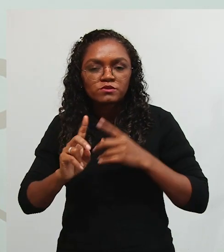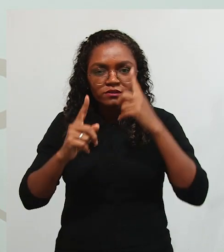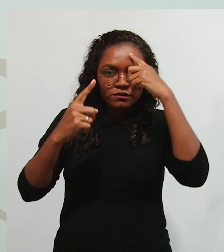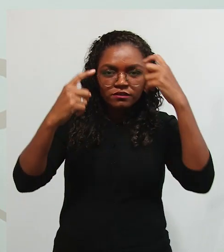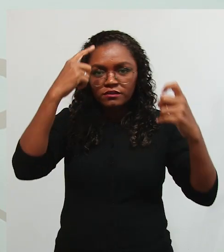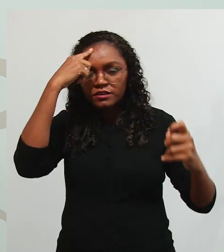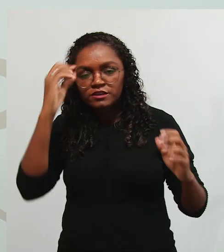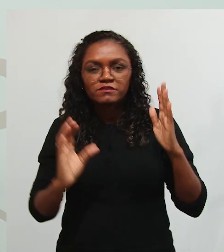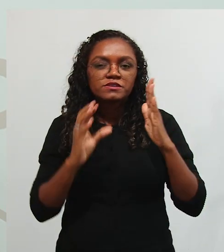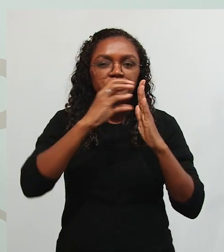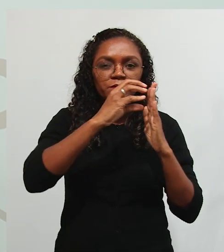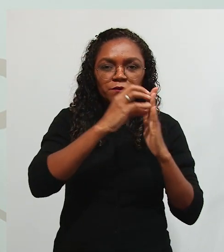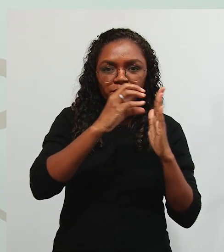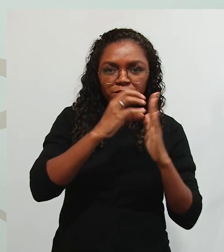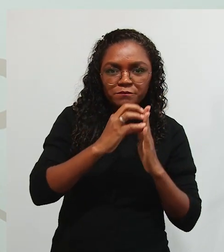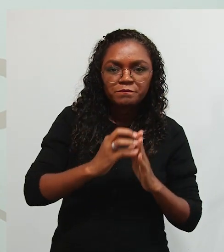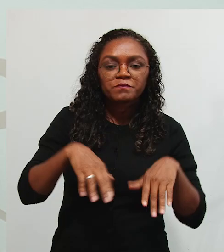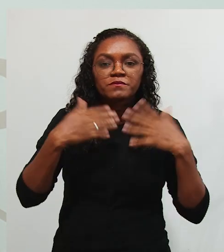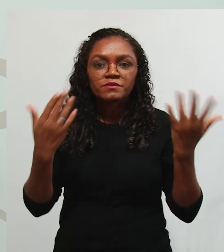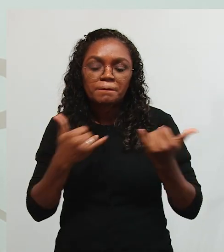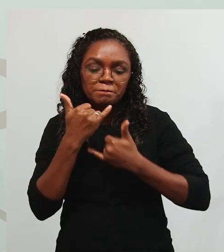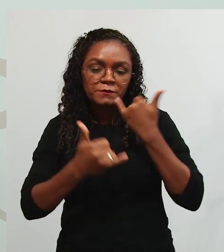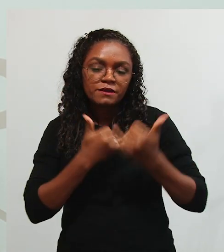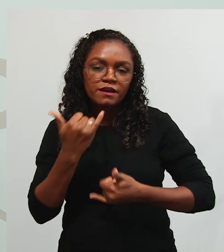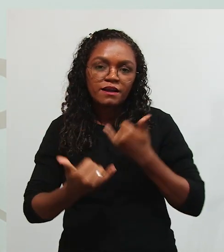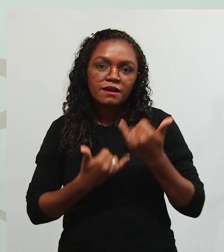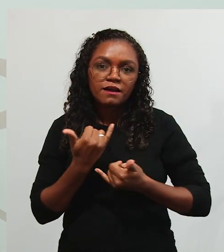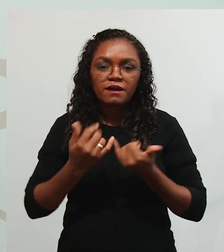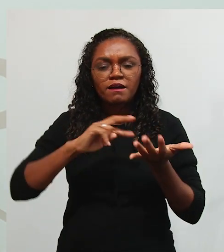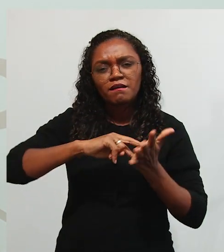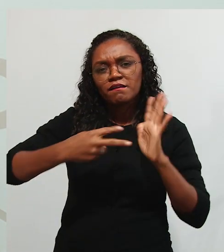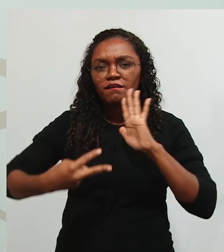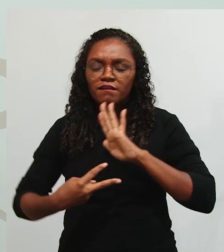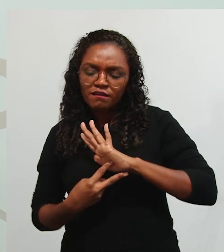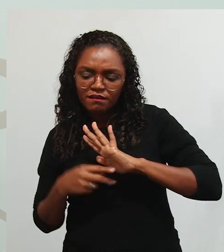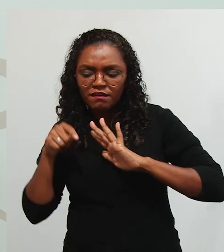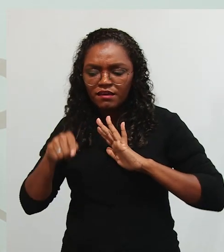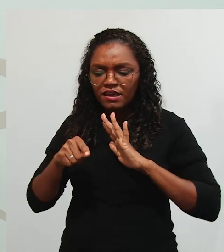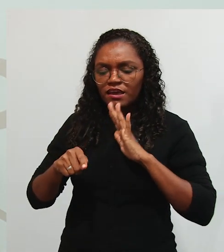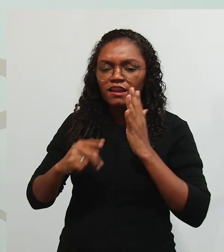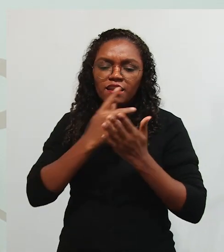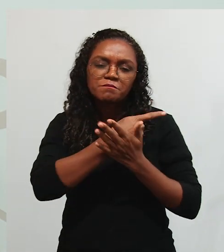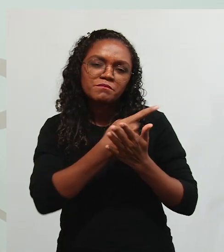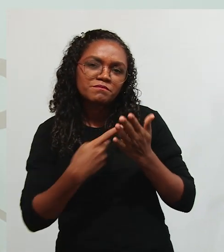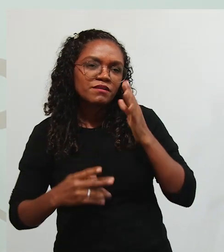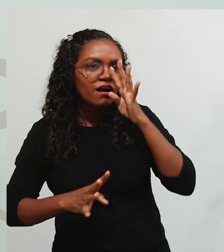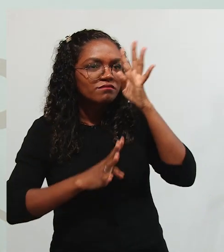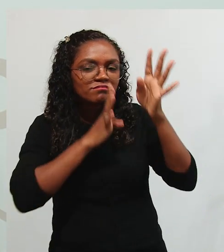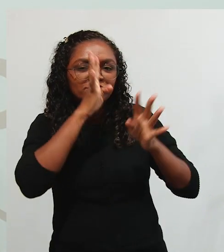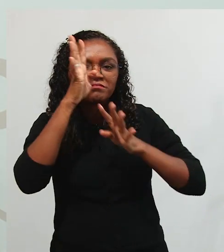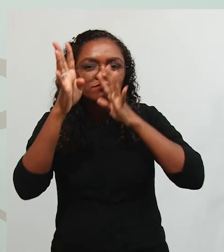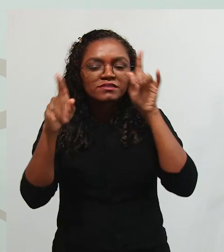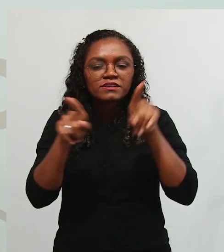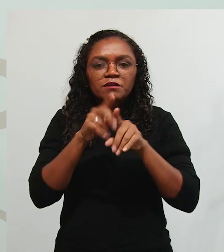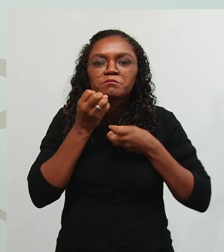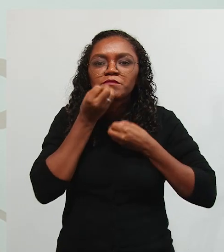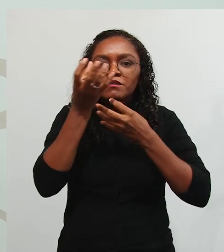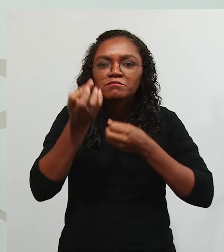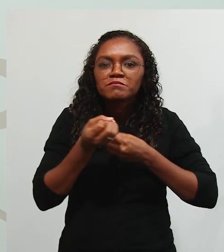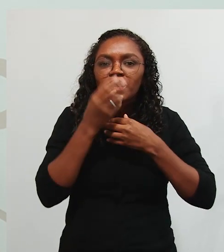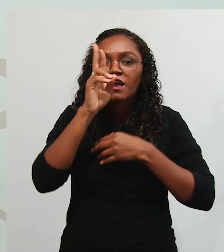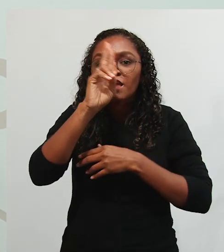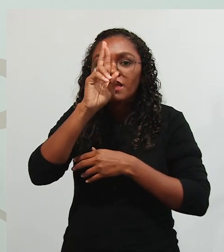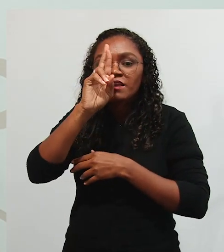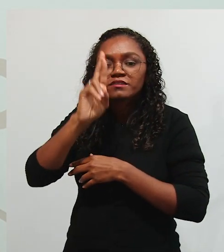criativos e simbólicos. Brincar é a forma de as crianças fazerem poesia e nos contarem quem